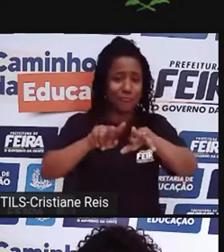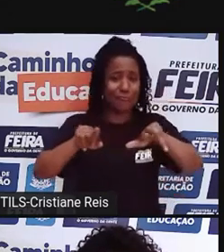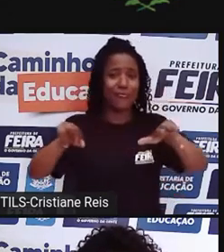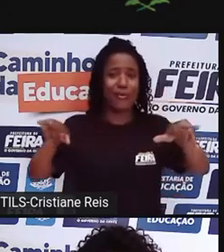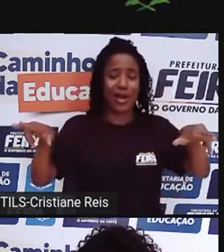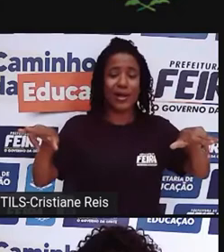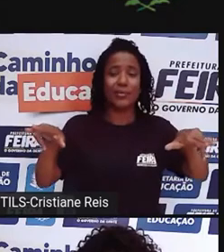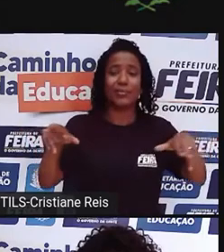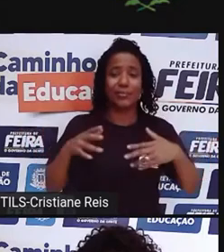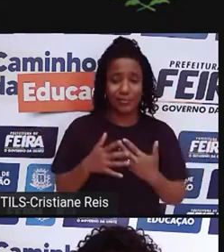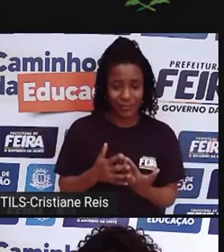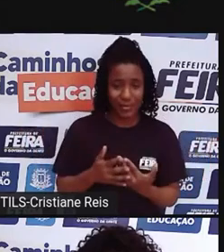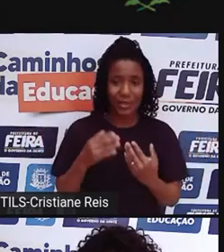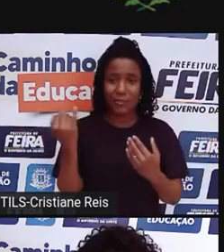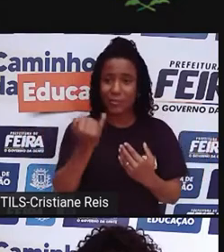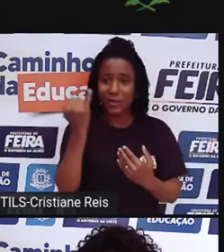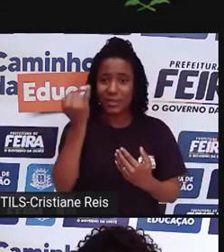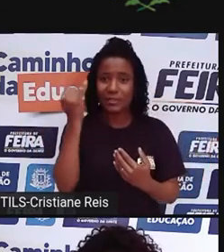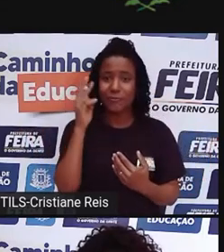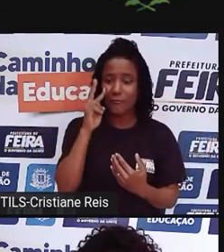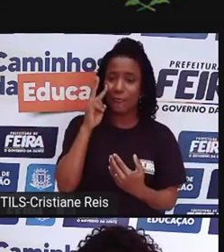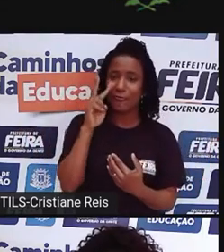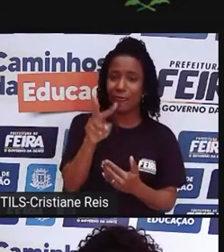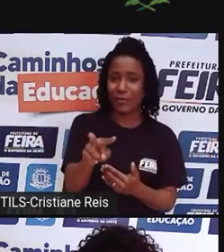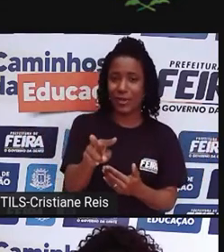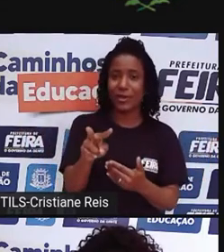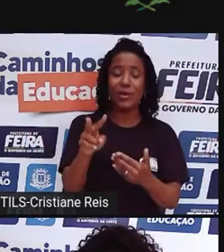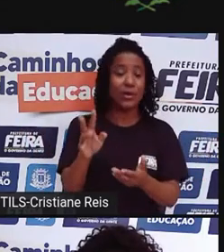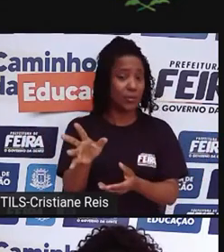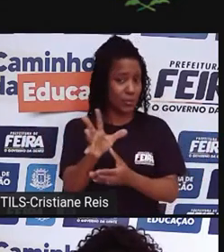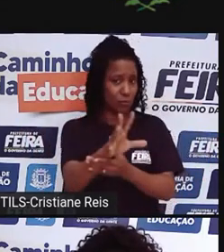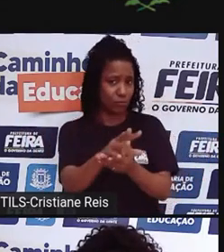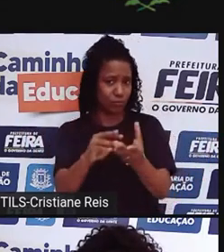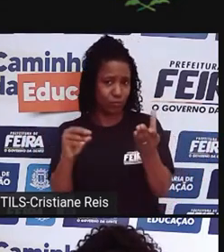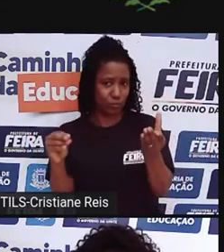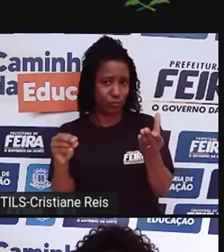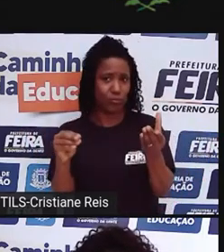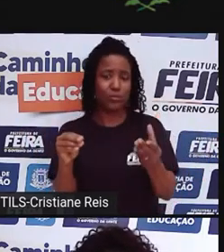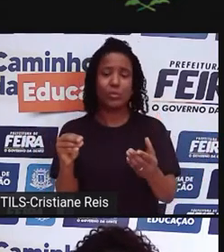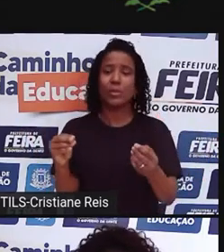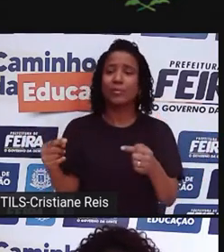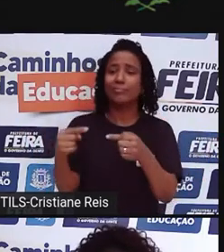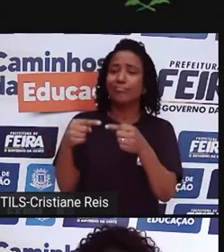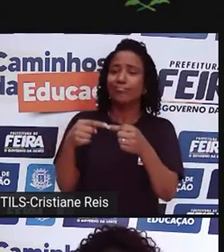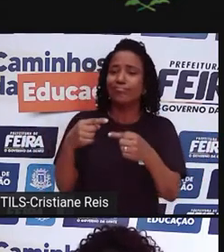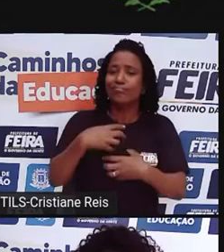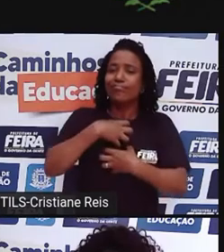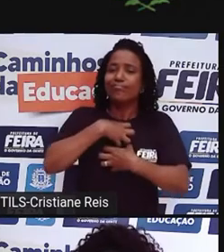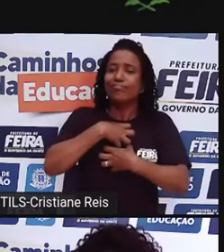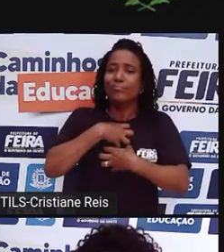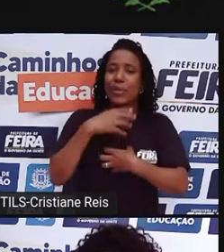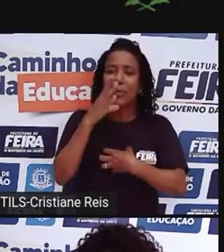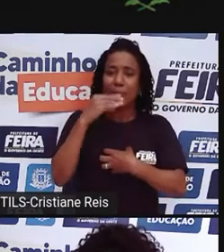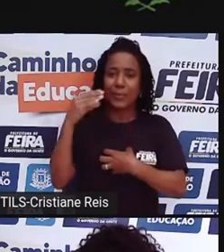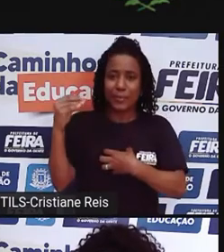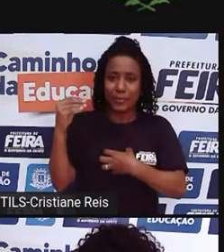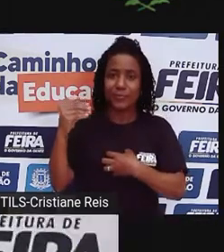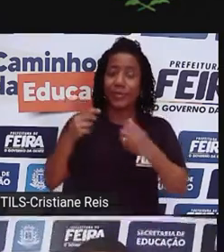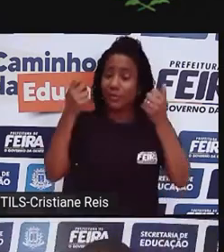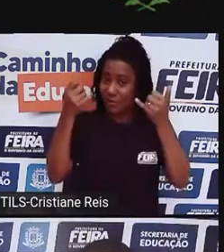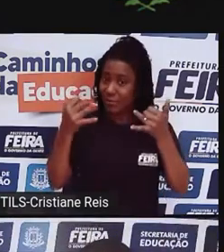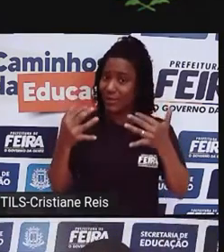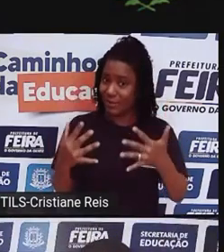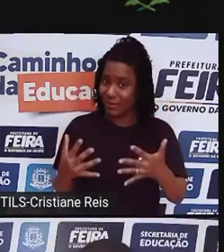que é que essa representatividade pode transformar na vida de uma pessoa? Eu vou falar um pouco sobre a minha